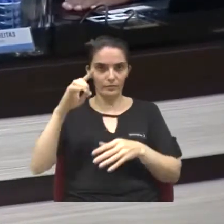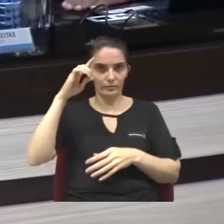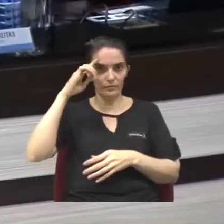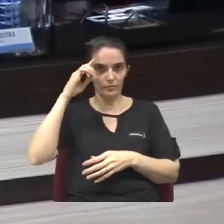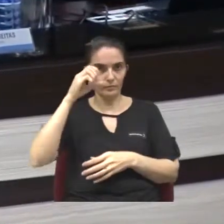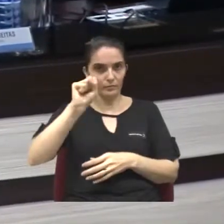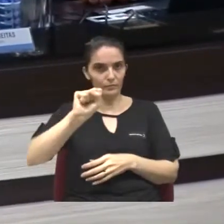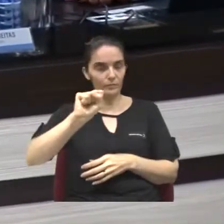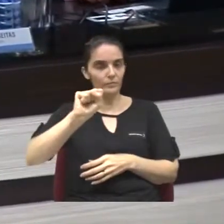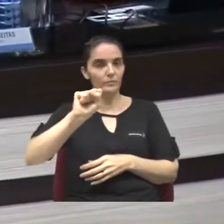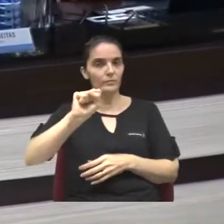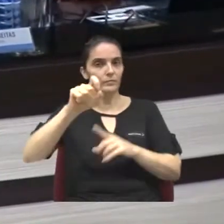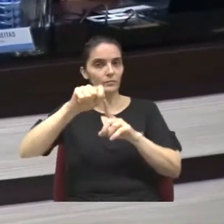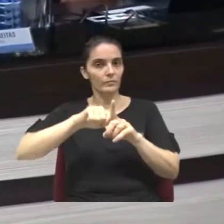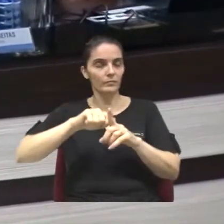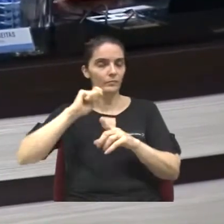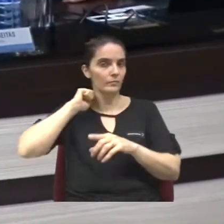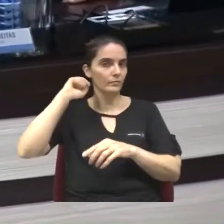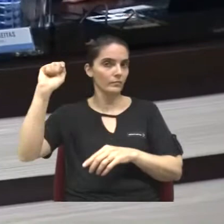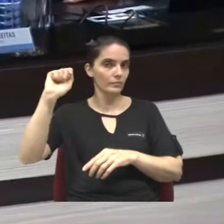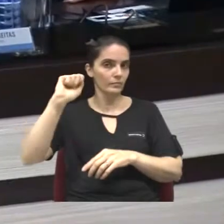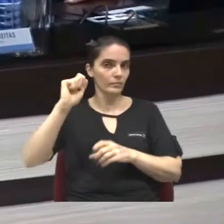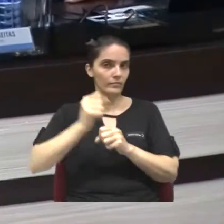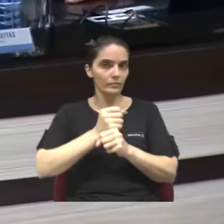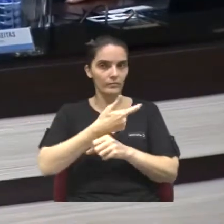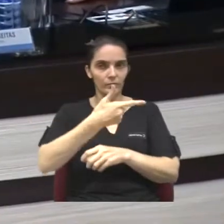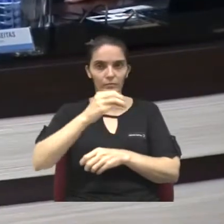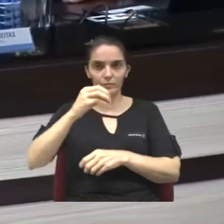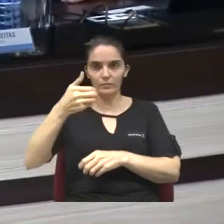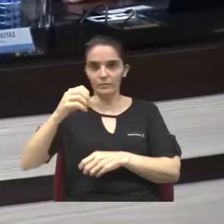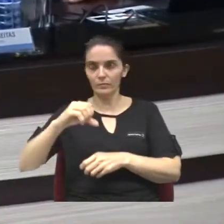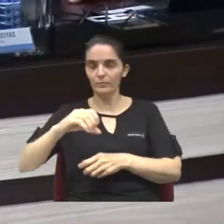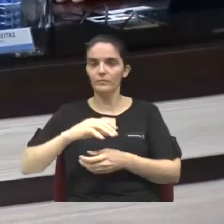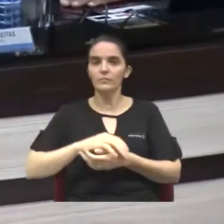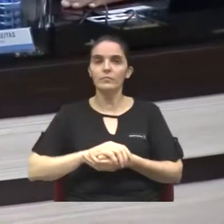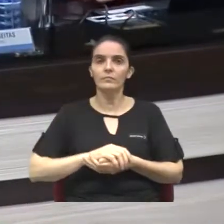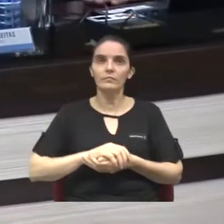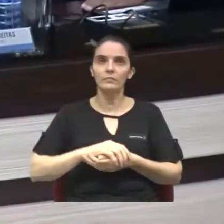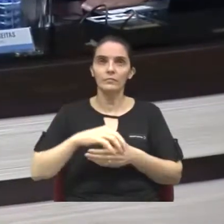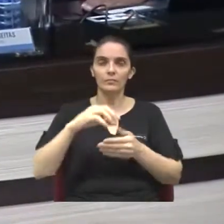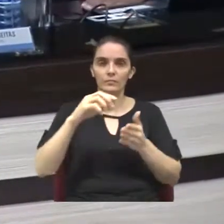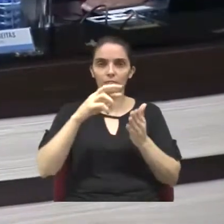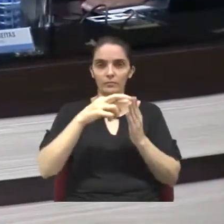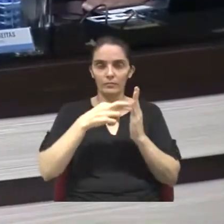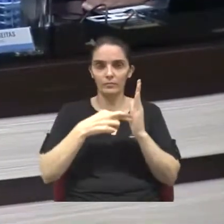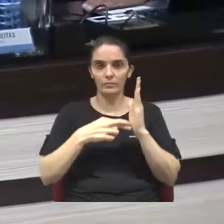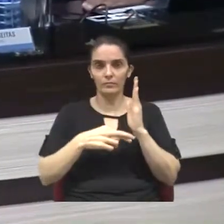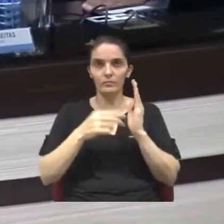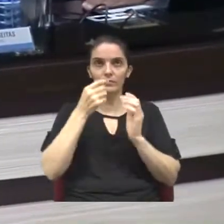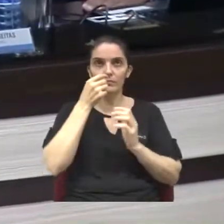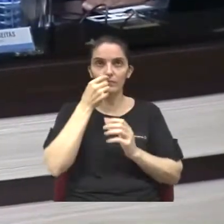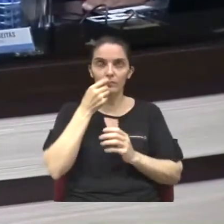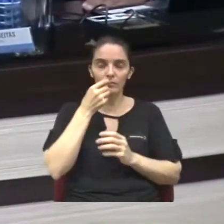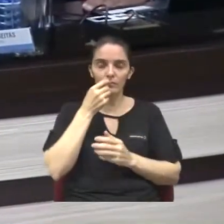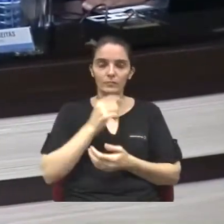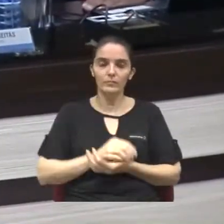aos 8 dias do mês de abril do ano de 2019. Relator especial, vereador Estevão